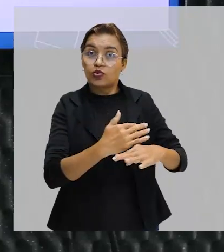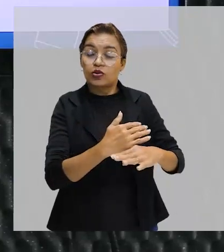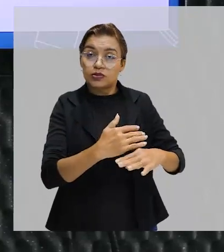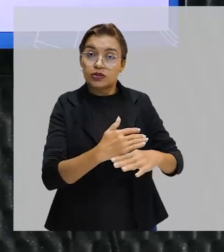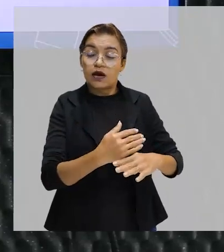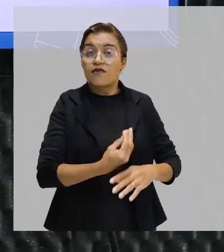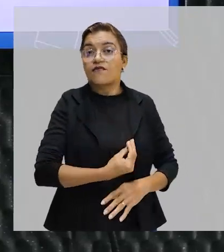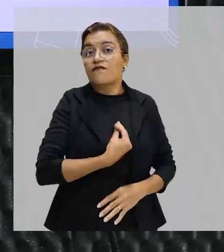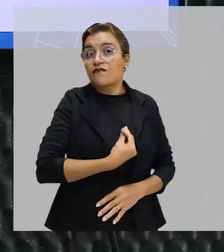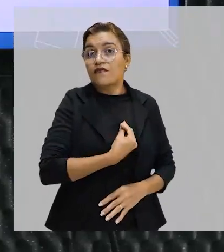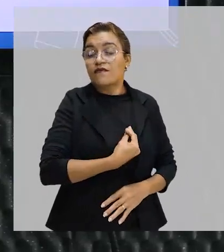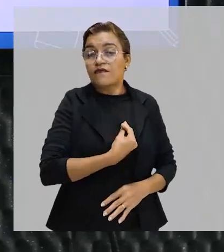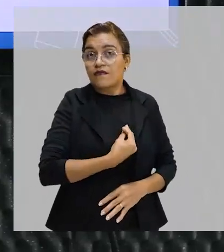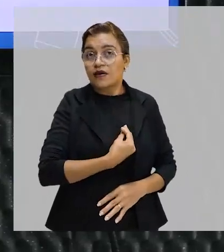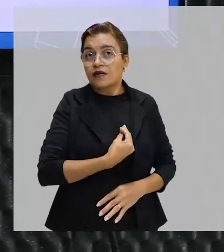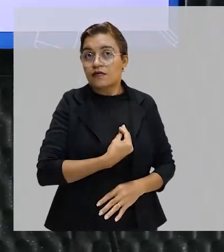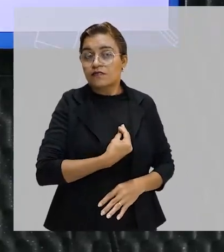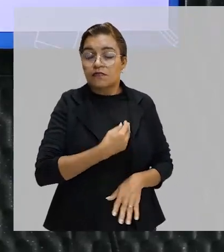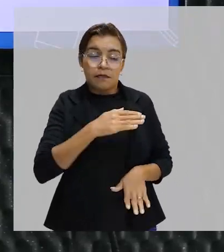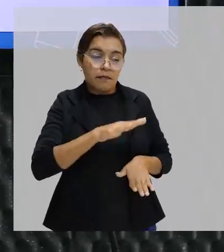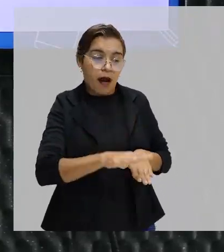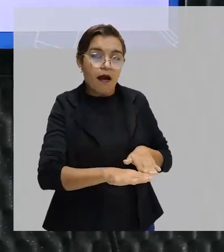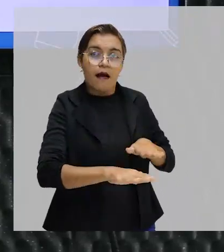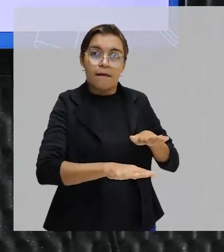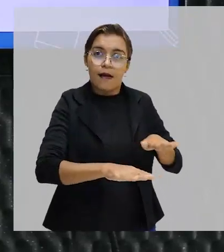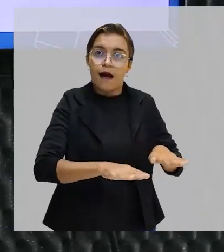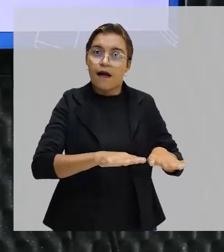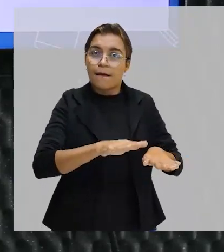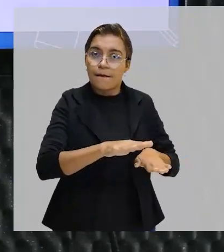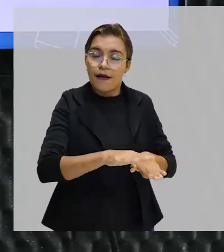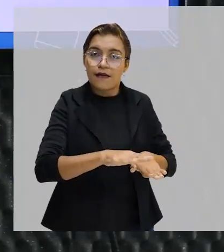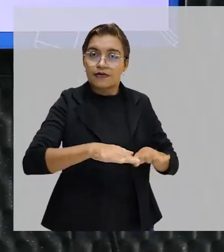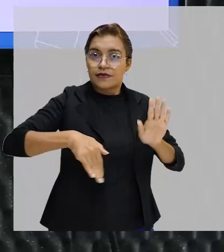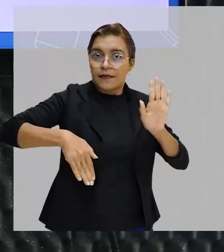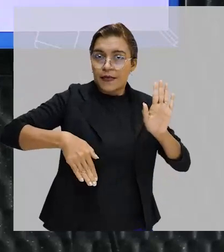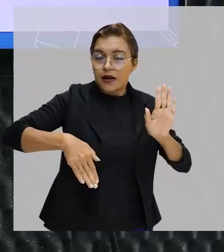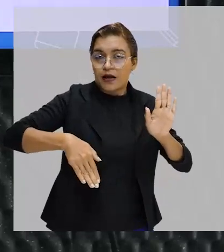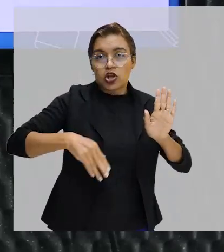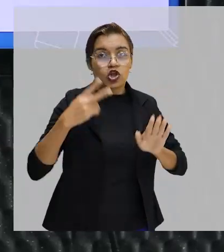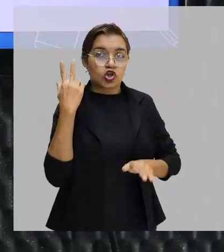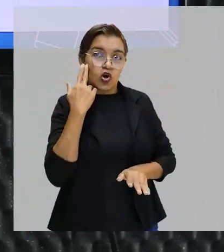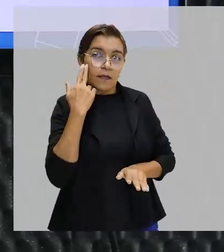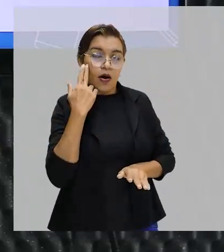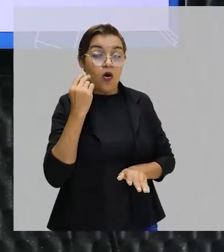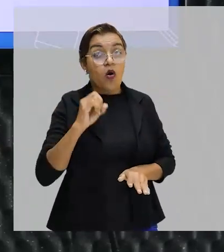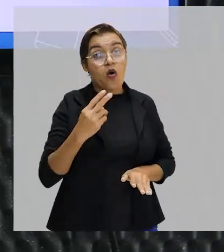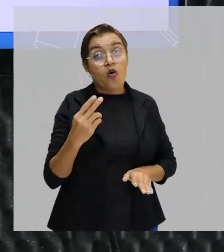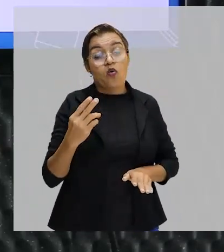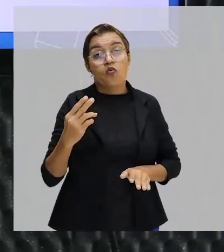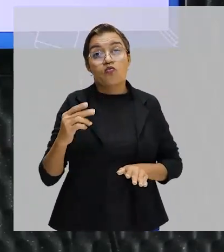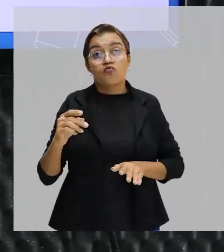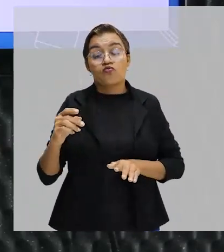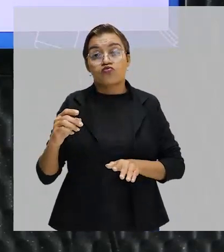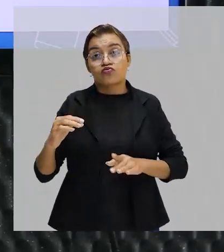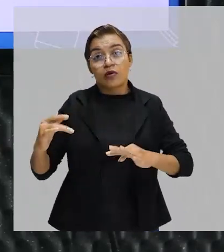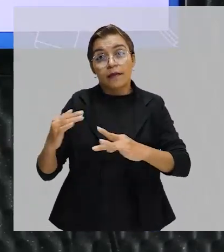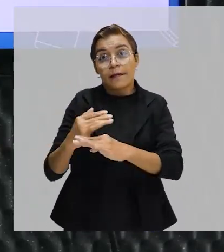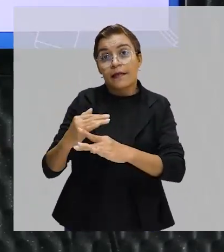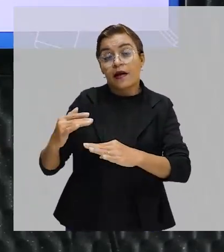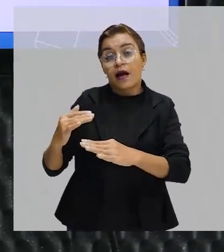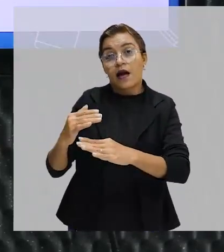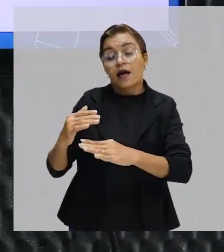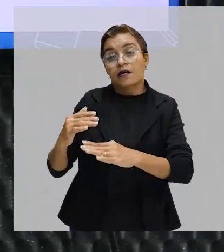pezinho na praia, colocando o pé literalmente na praia, ou saindo do ambiente mais urbano e indo para um ambiente mais